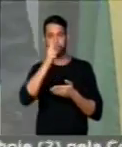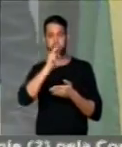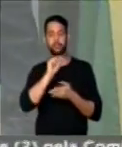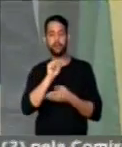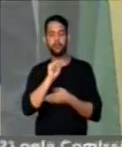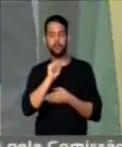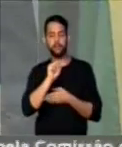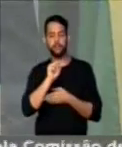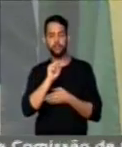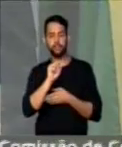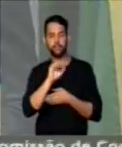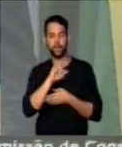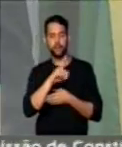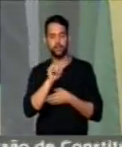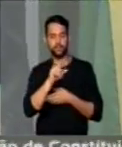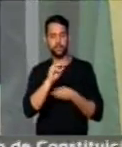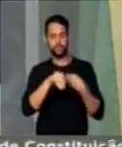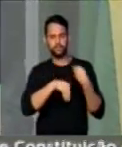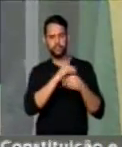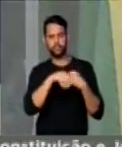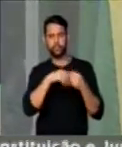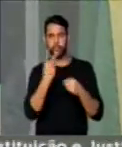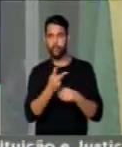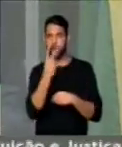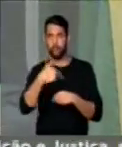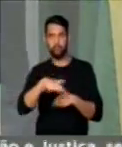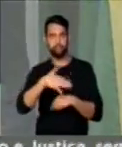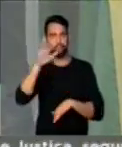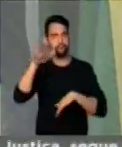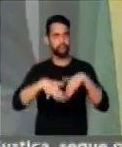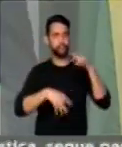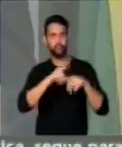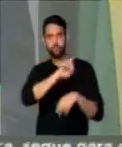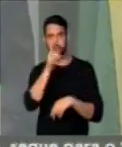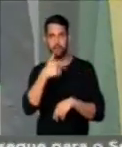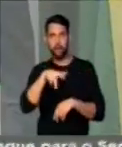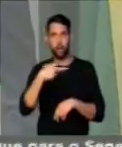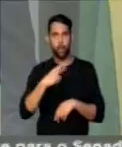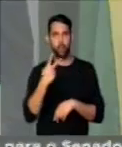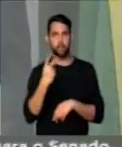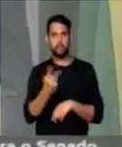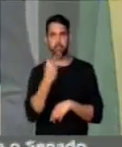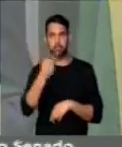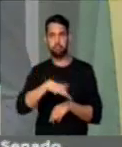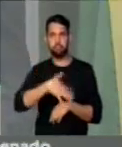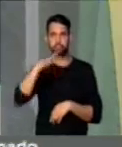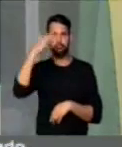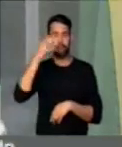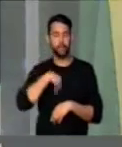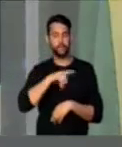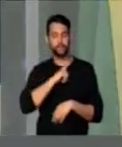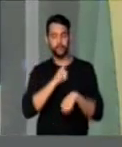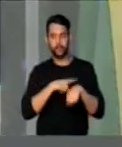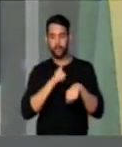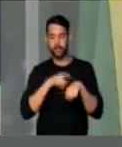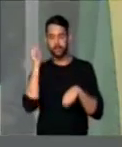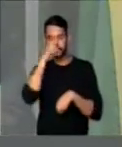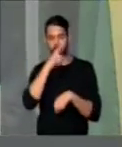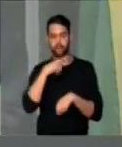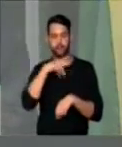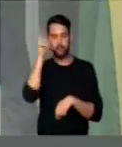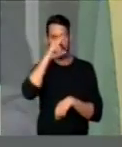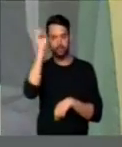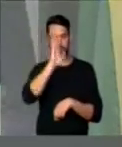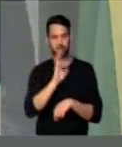que a carestia, o descontrole de preço, faz com que nós tenhamos que conviver, inclusive, com um momento esdrúxulo na história